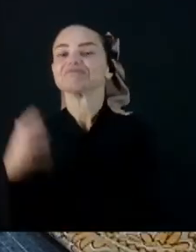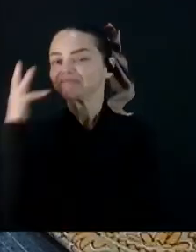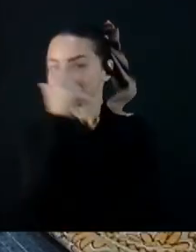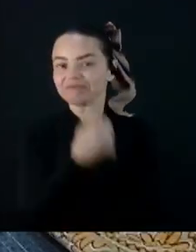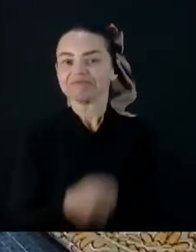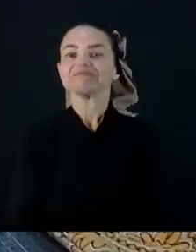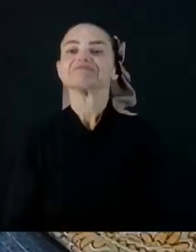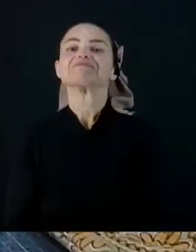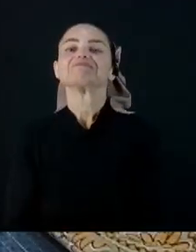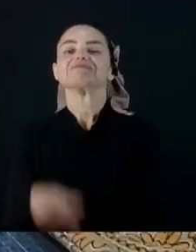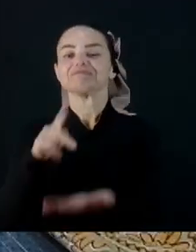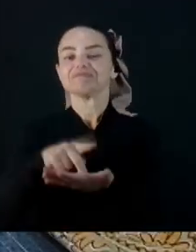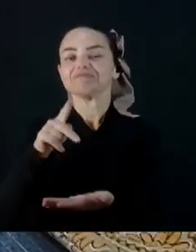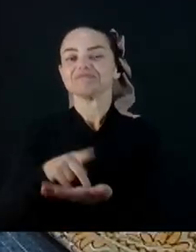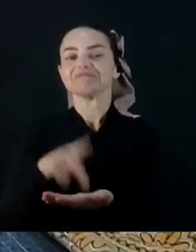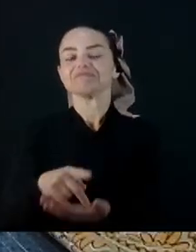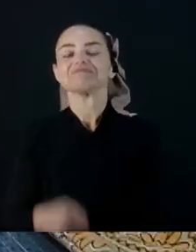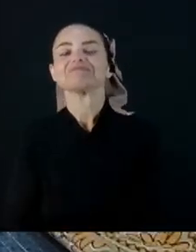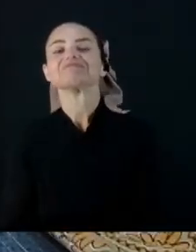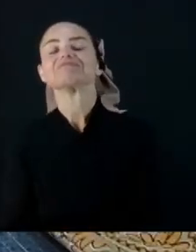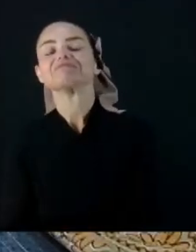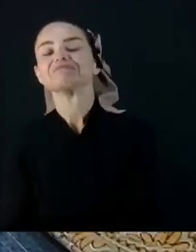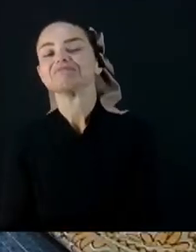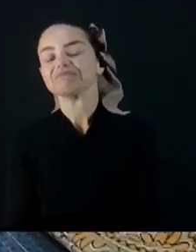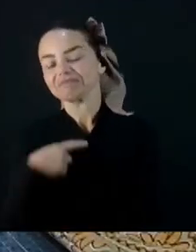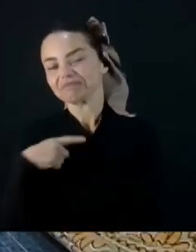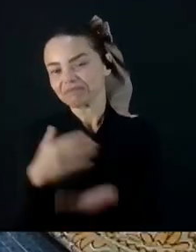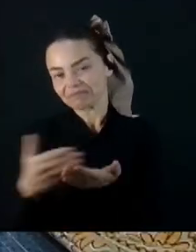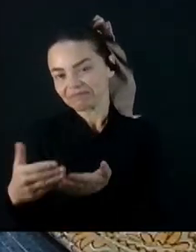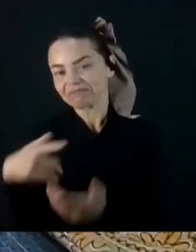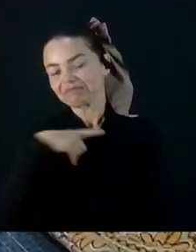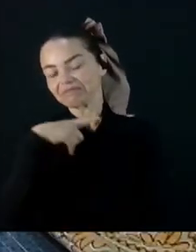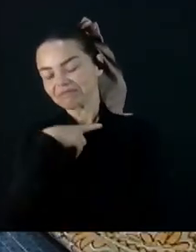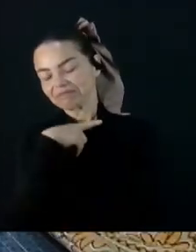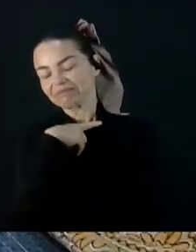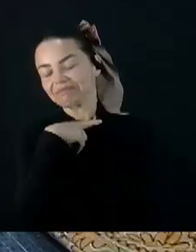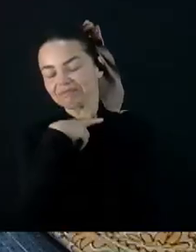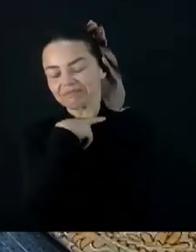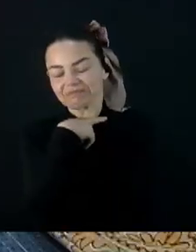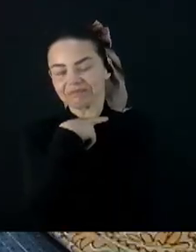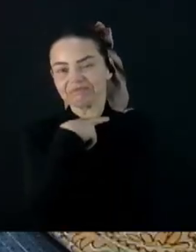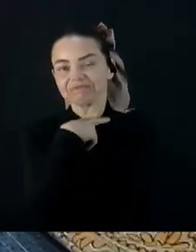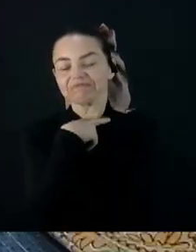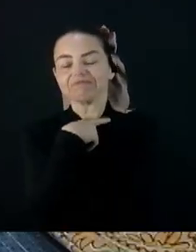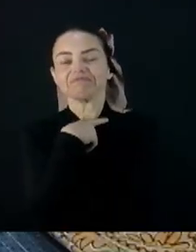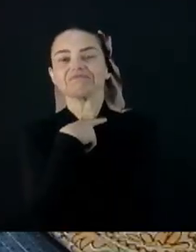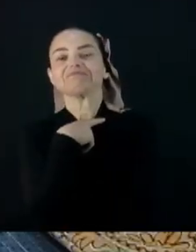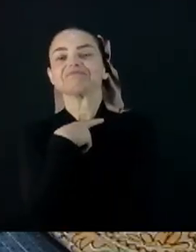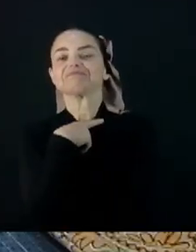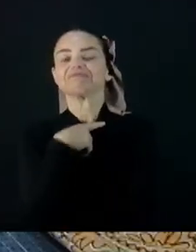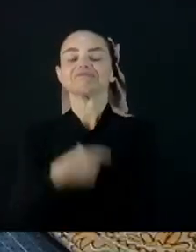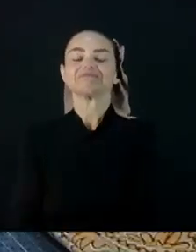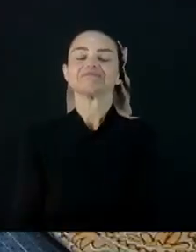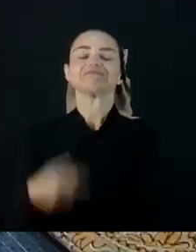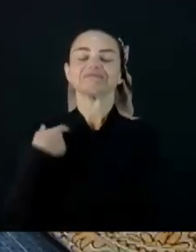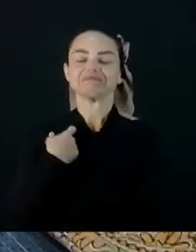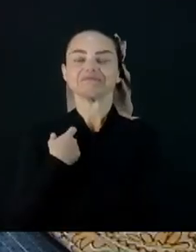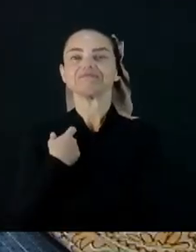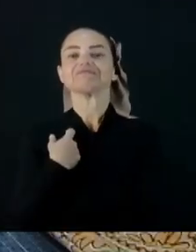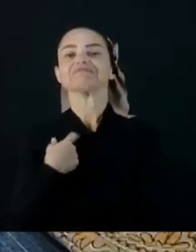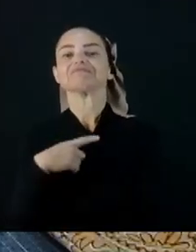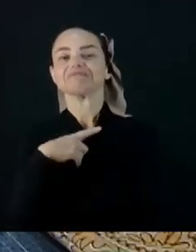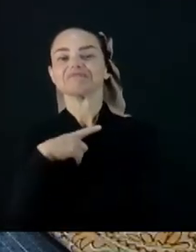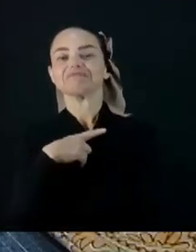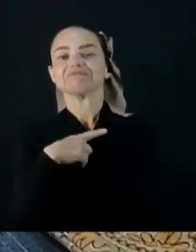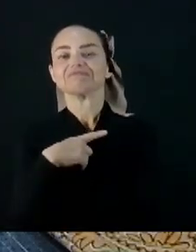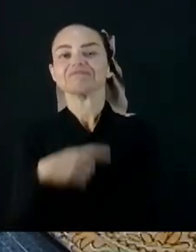né? muito fofo. E aí sobrou um pedaço, né, que eu tinha lá, então, um retângulo, né, uma Uhum. tira, vamos dizer assim. Eu Sim. tinha uma